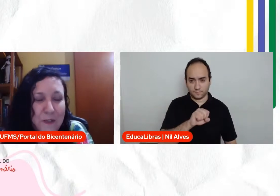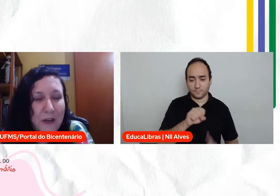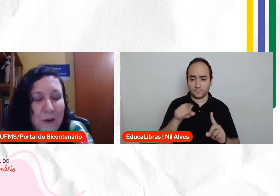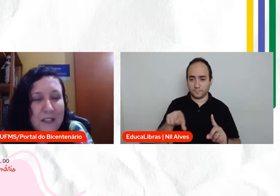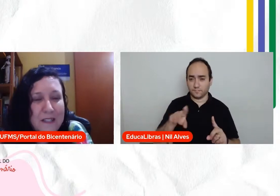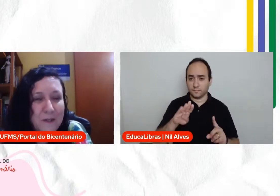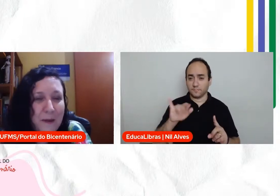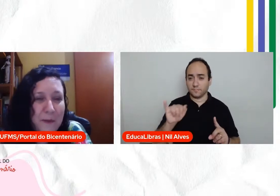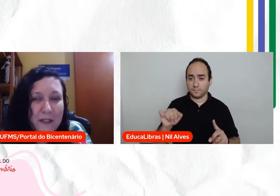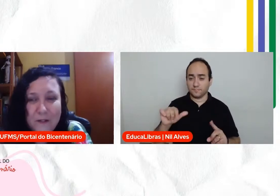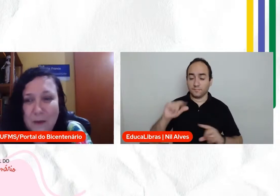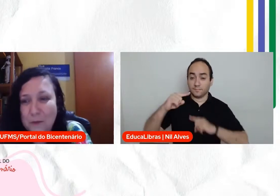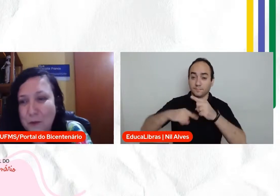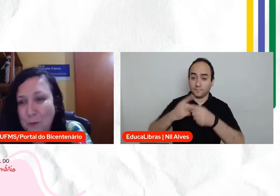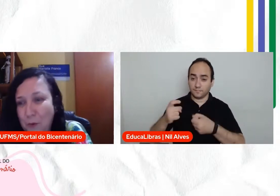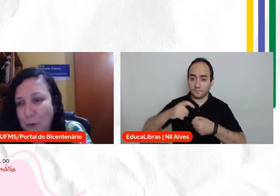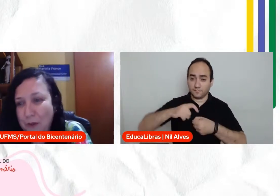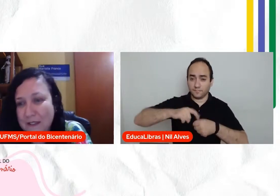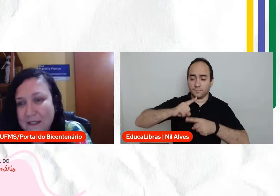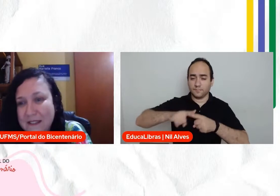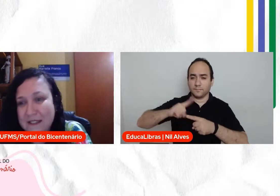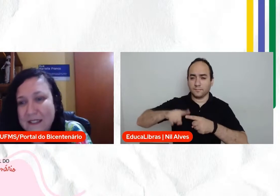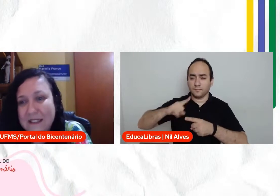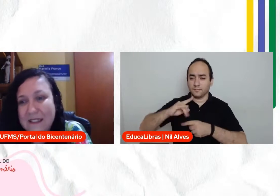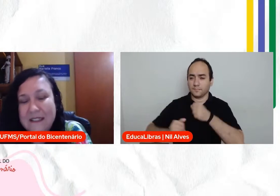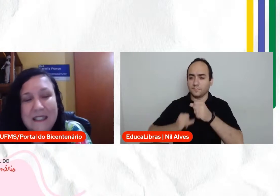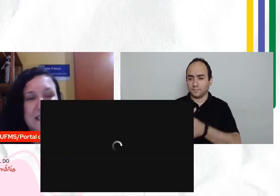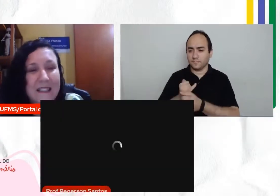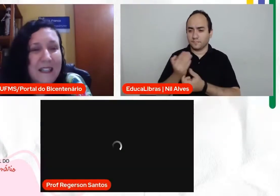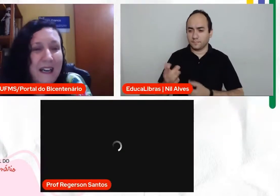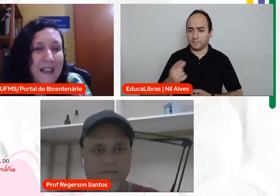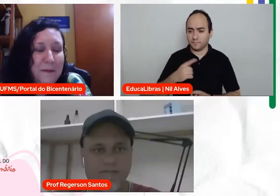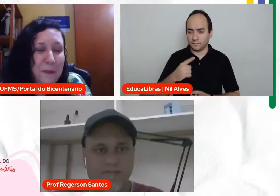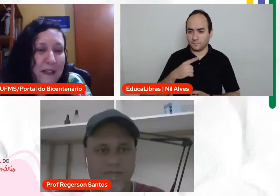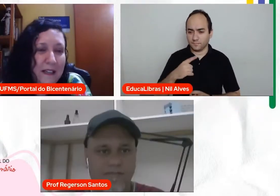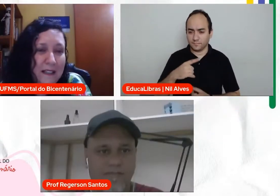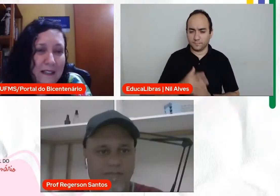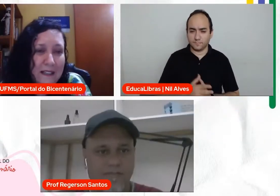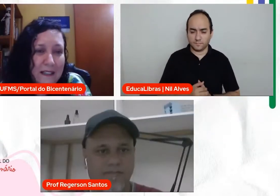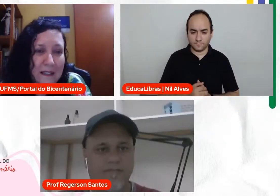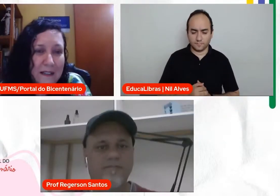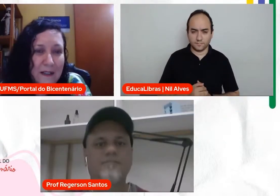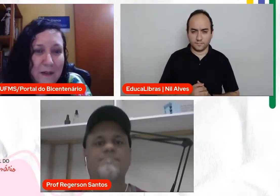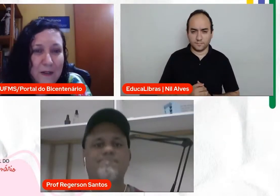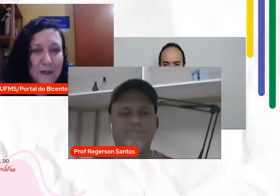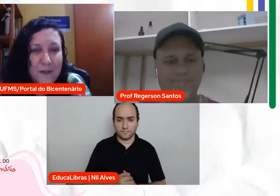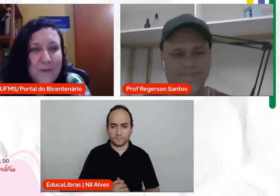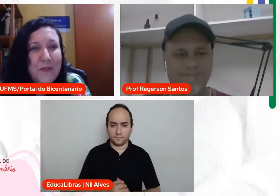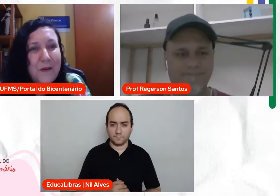porque a conexão da Bia não está muito boa. Né? Aí, para...